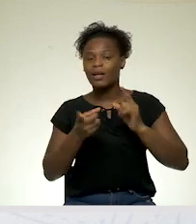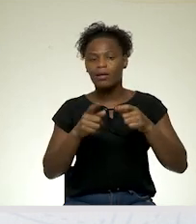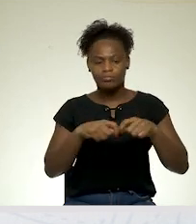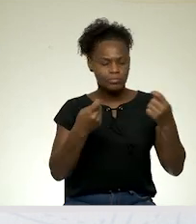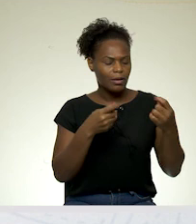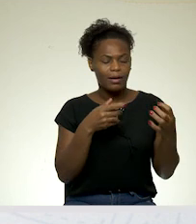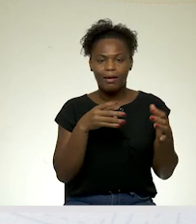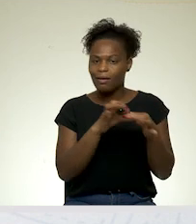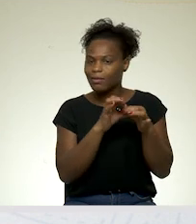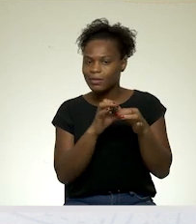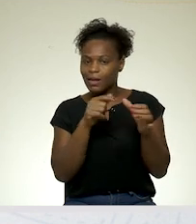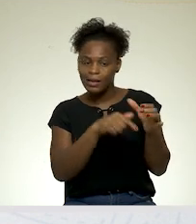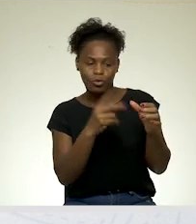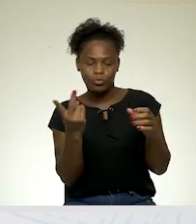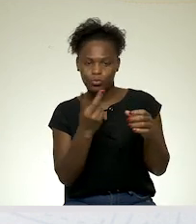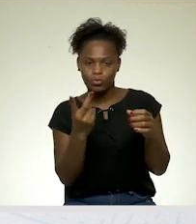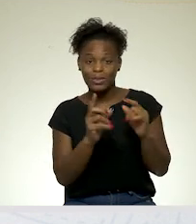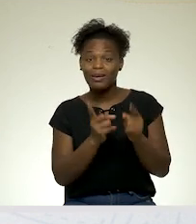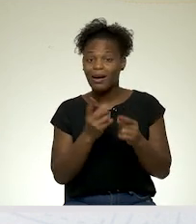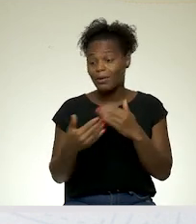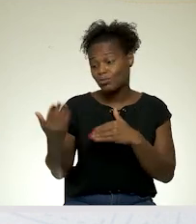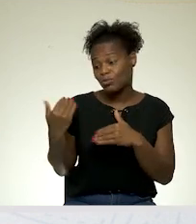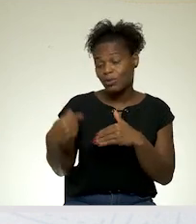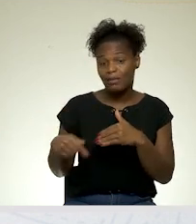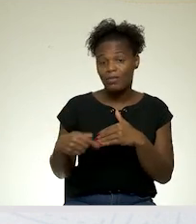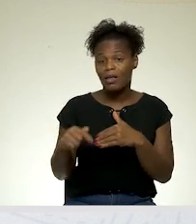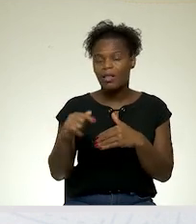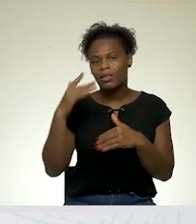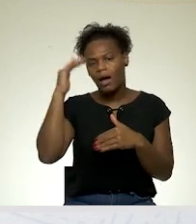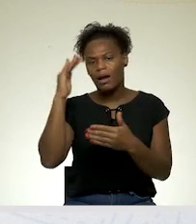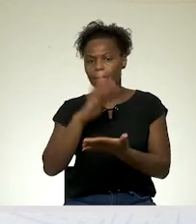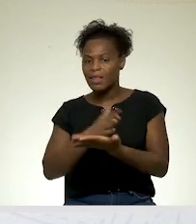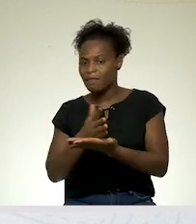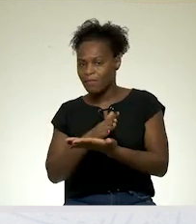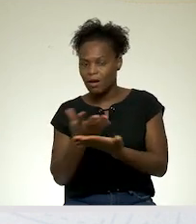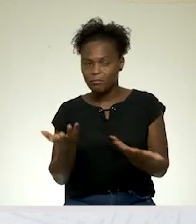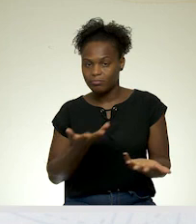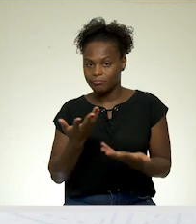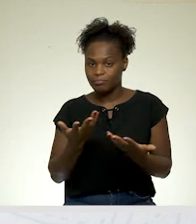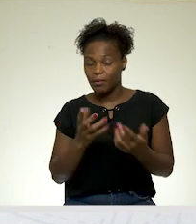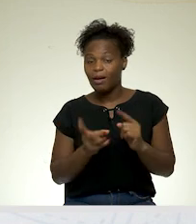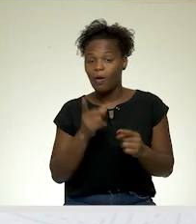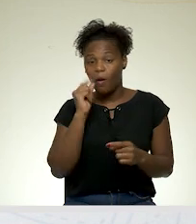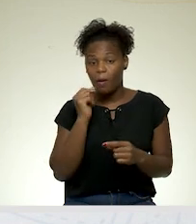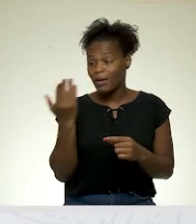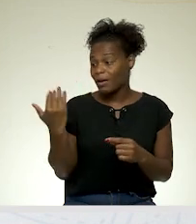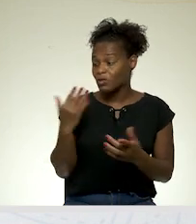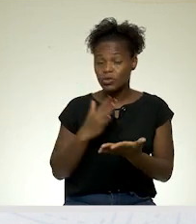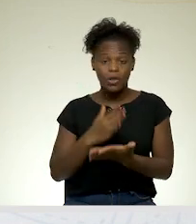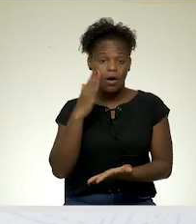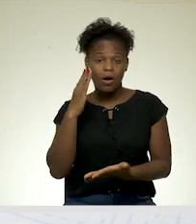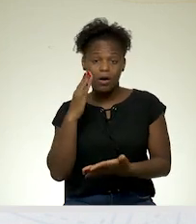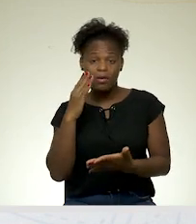quebrando a relação entre eles que havia quando, no período medieval, em que o homem apenas